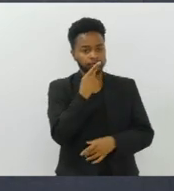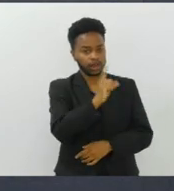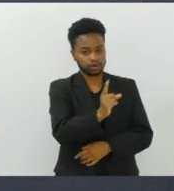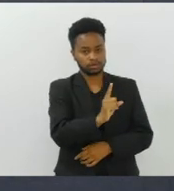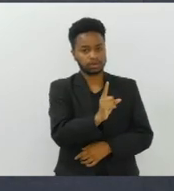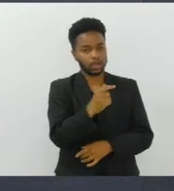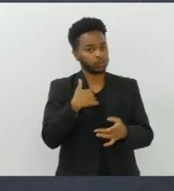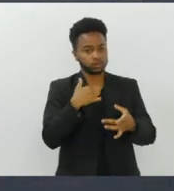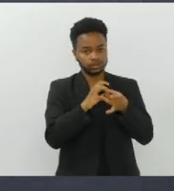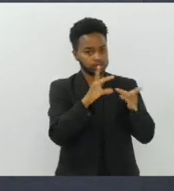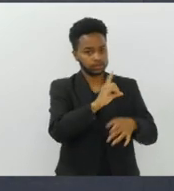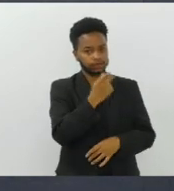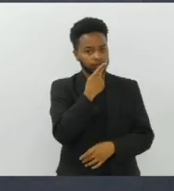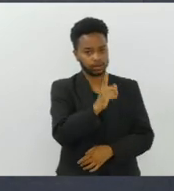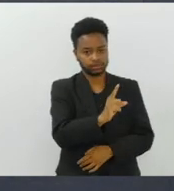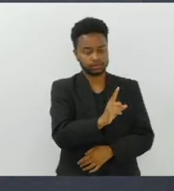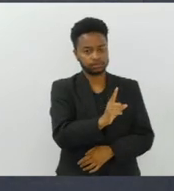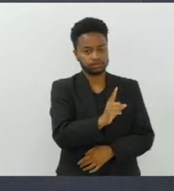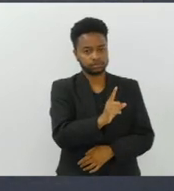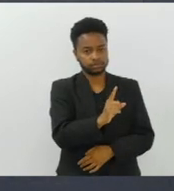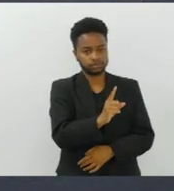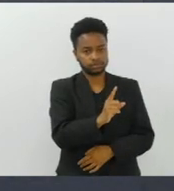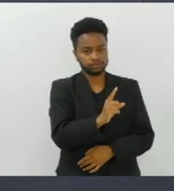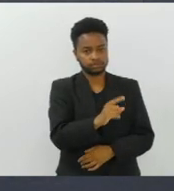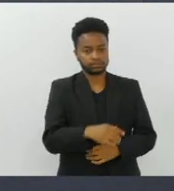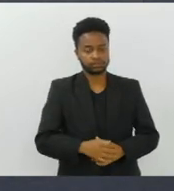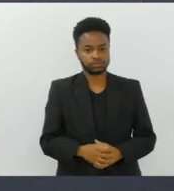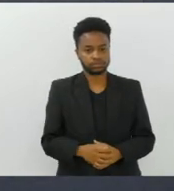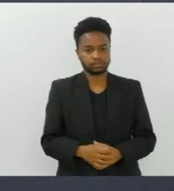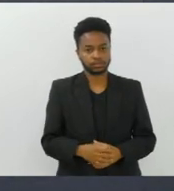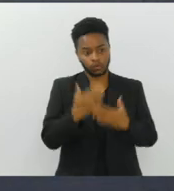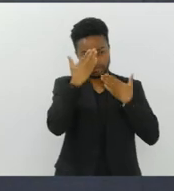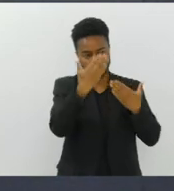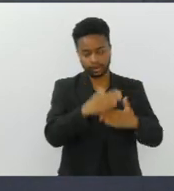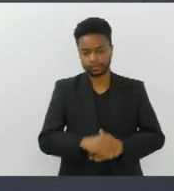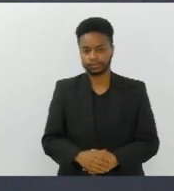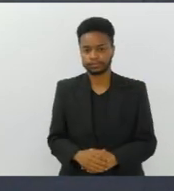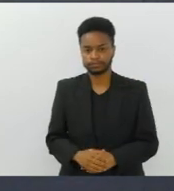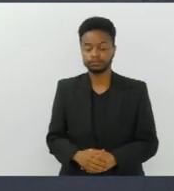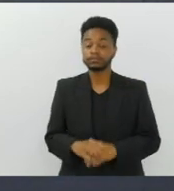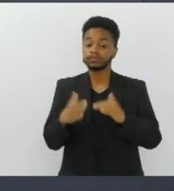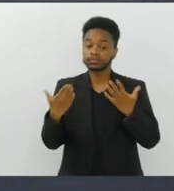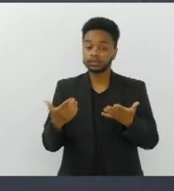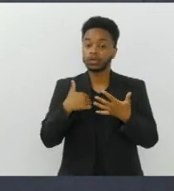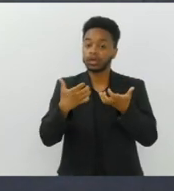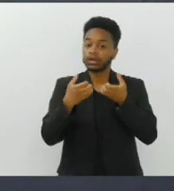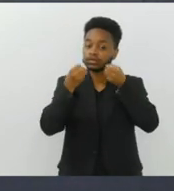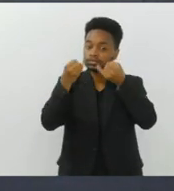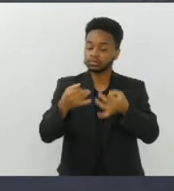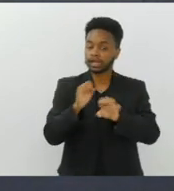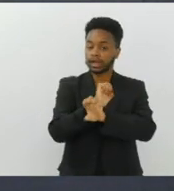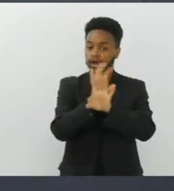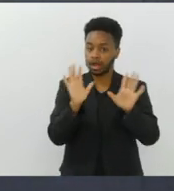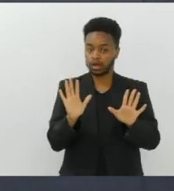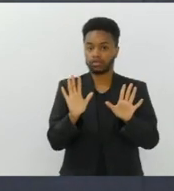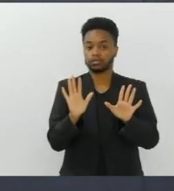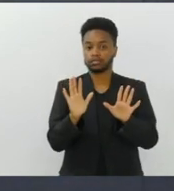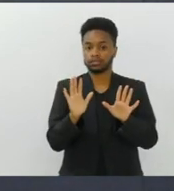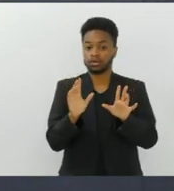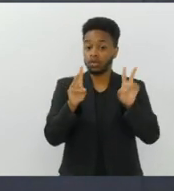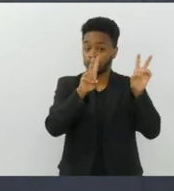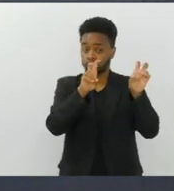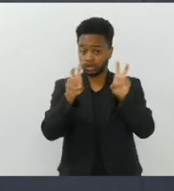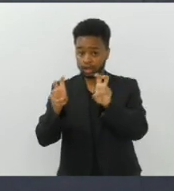Eu não lhe concedi a palavra. Eu não lhe concedi a palavra. Tá bom. Muito obrigado. Então, quero deixar muito claro. As questões que